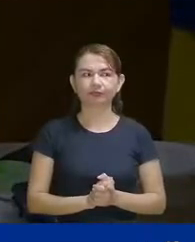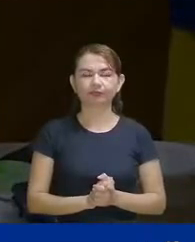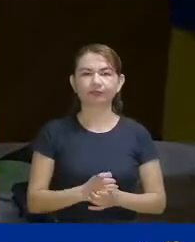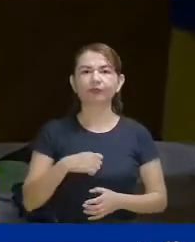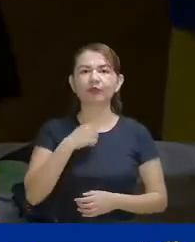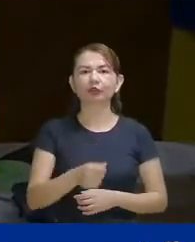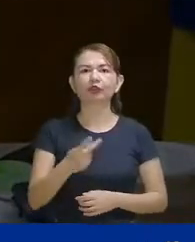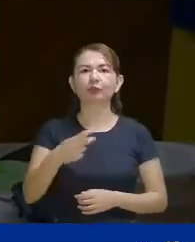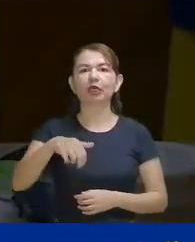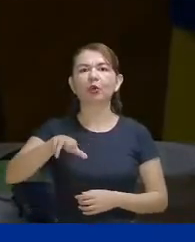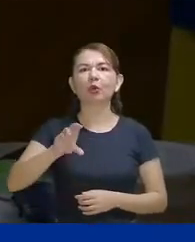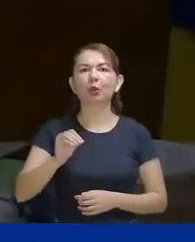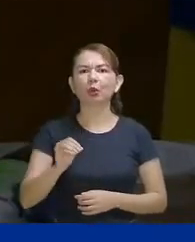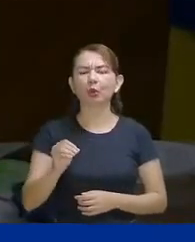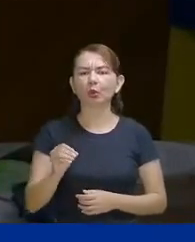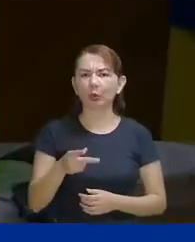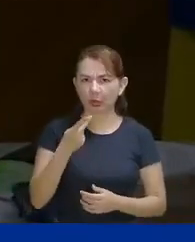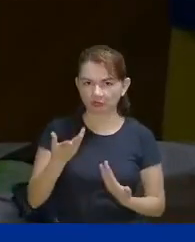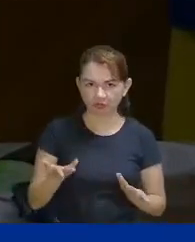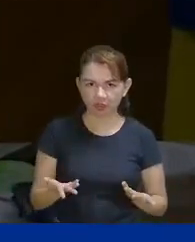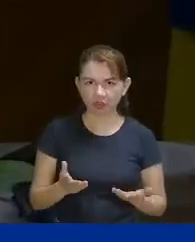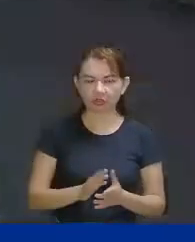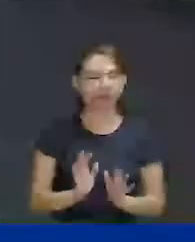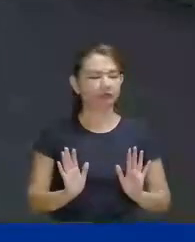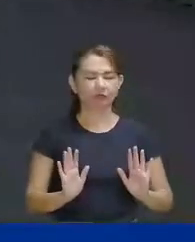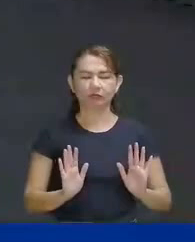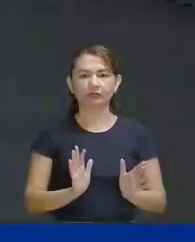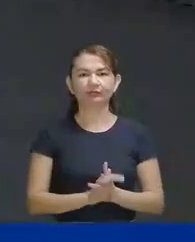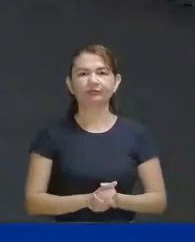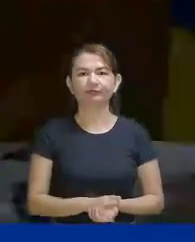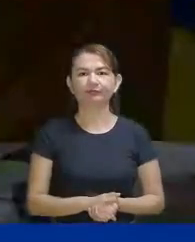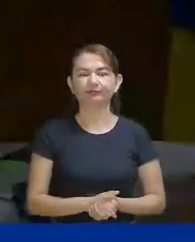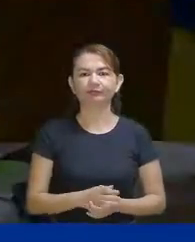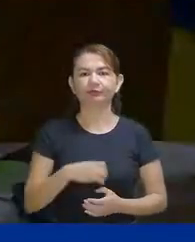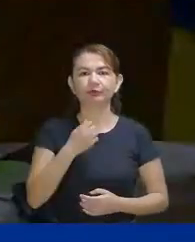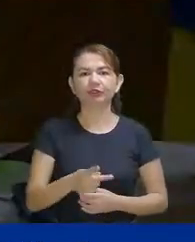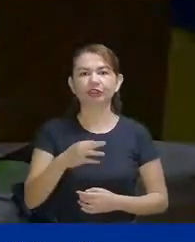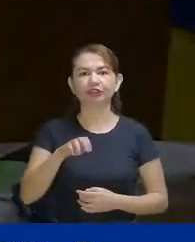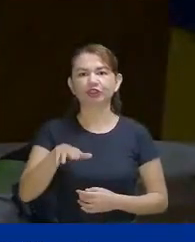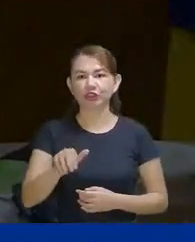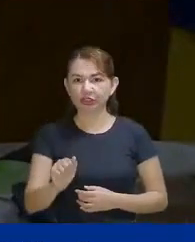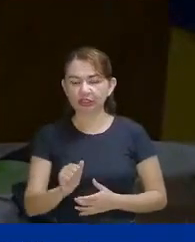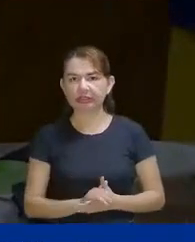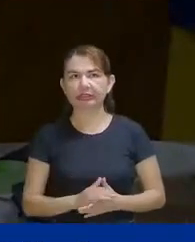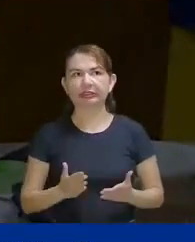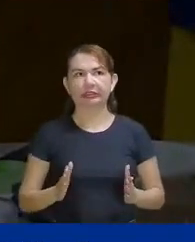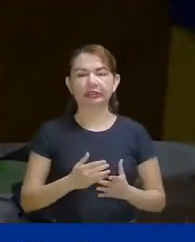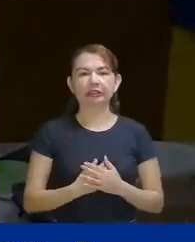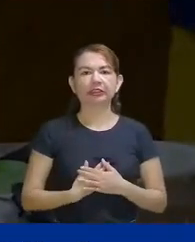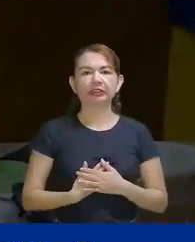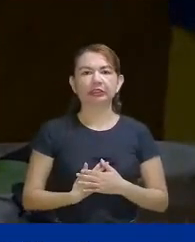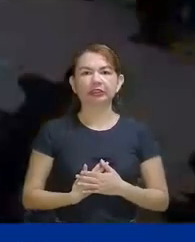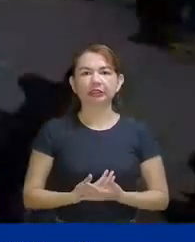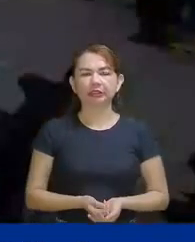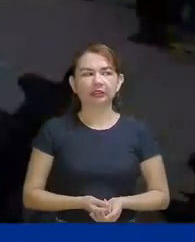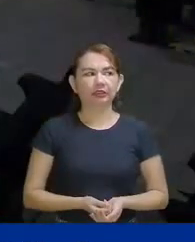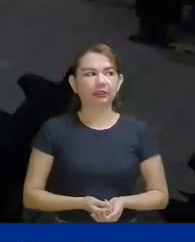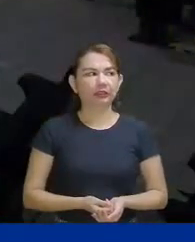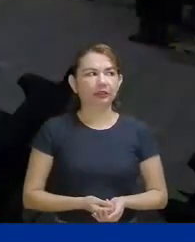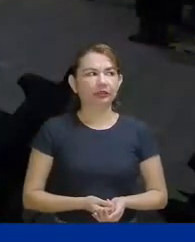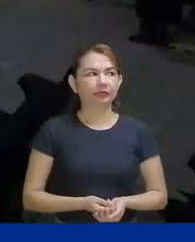doutor Paulo Madeira, alguma comunicação, proposição? Nenhuma, presidente. Doutora Tina? Excelência, parabenizando